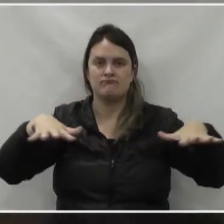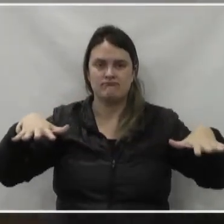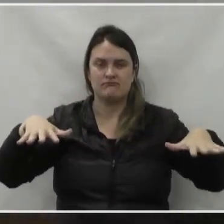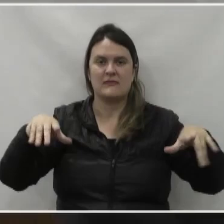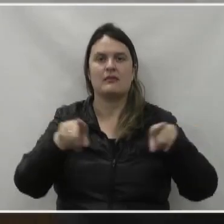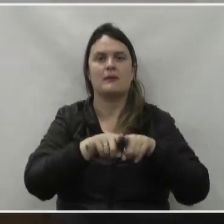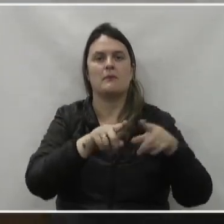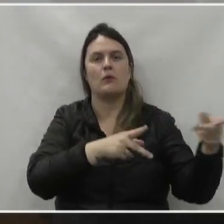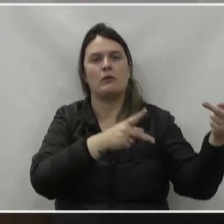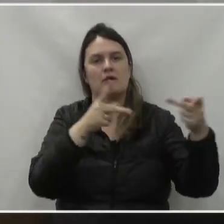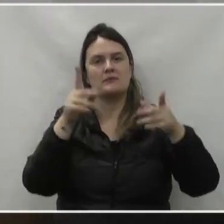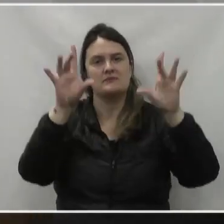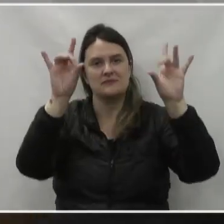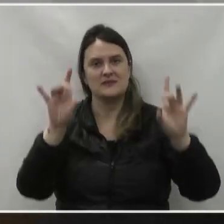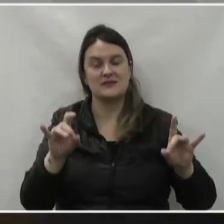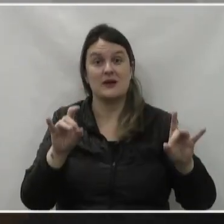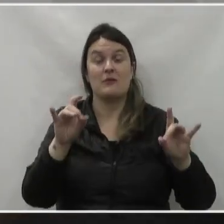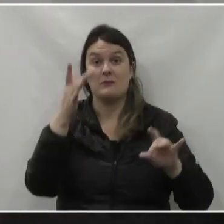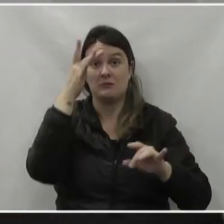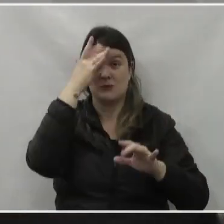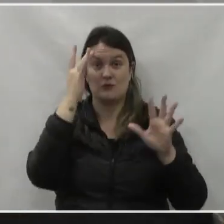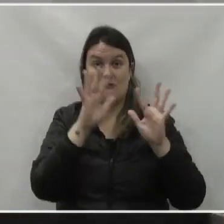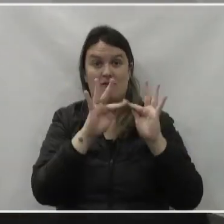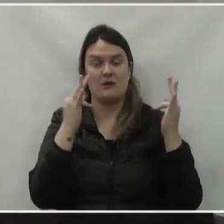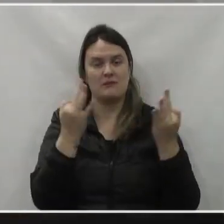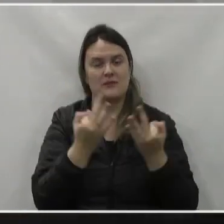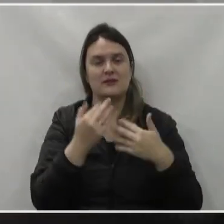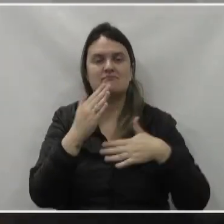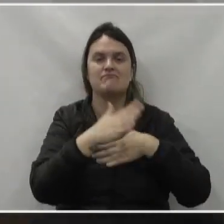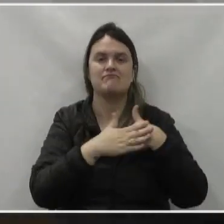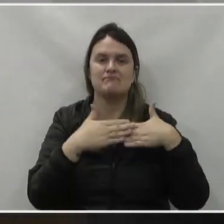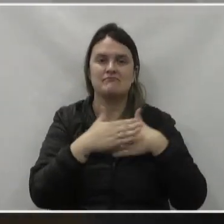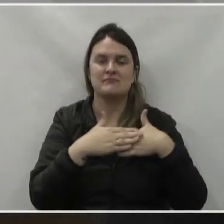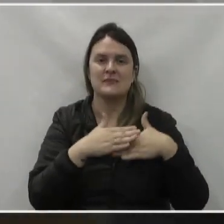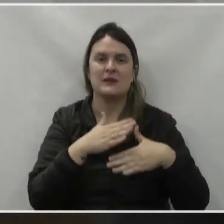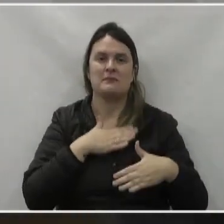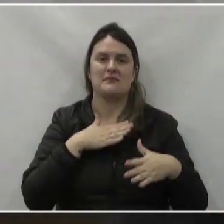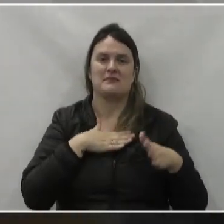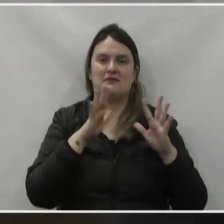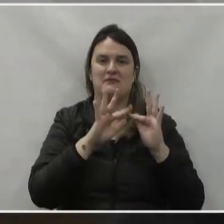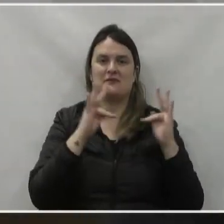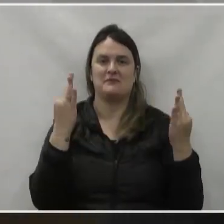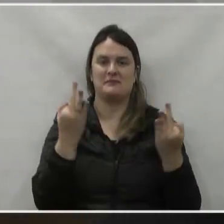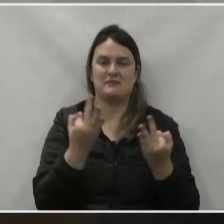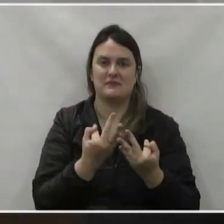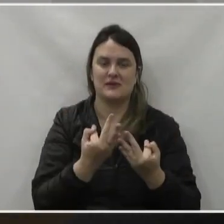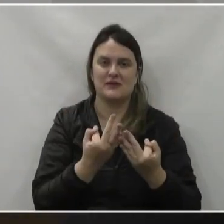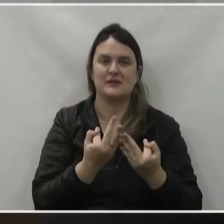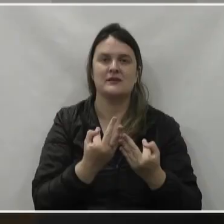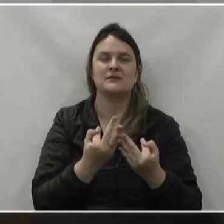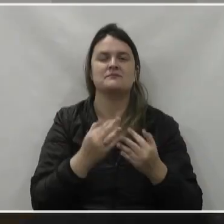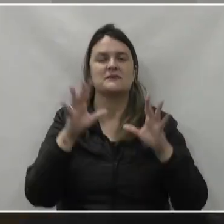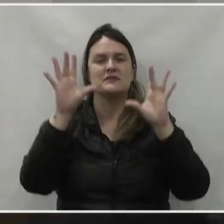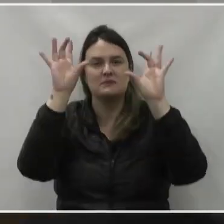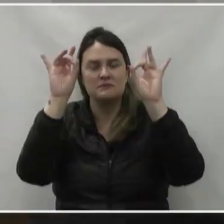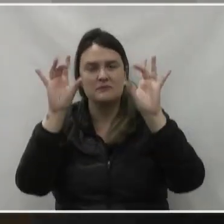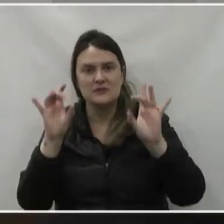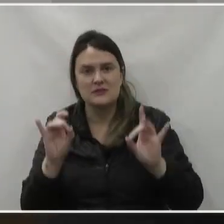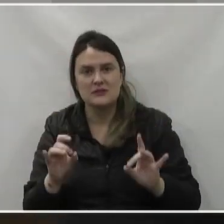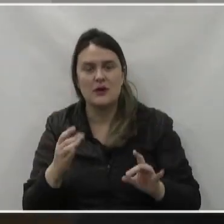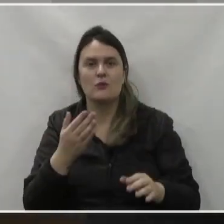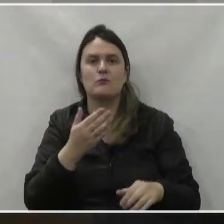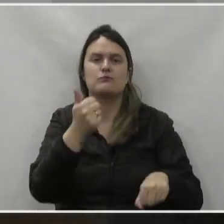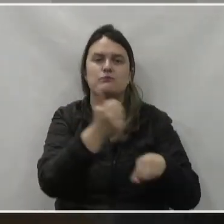demais convidados, aos familiares e, com carinho, à minha família. E, de maneira muito especial, aos